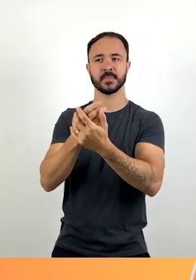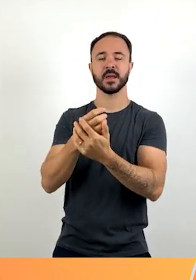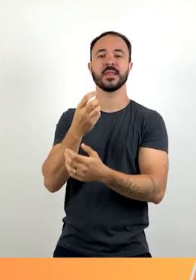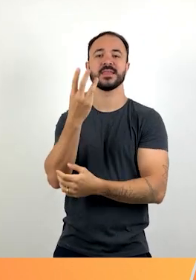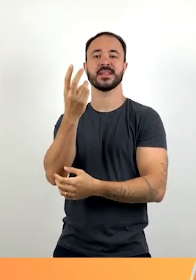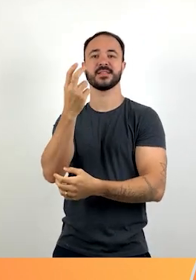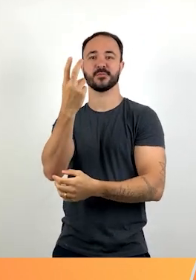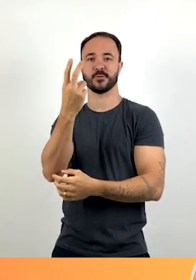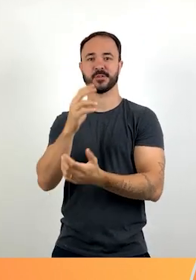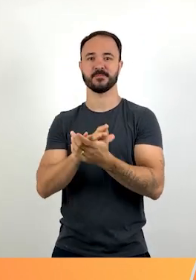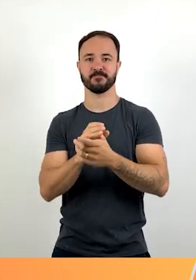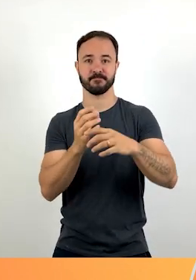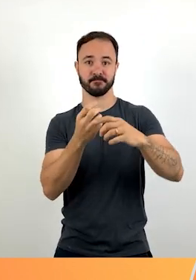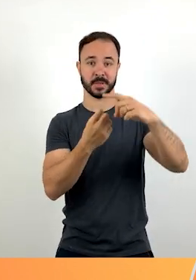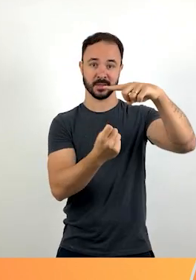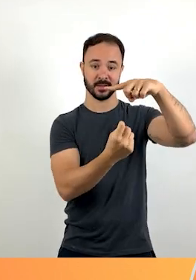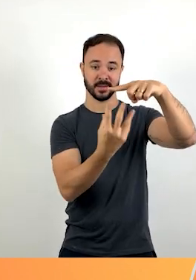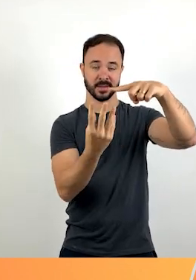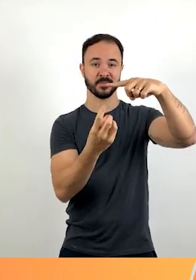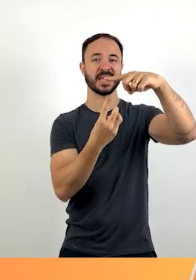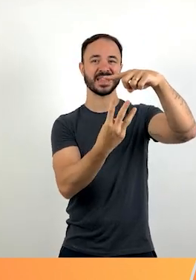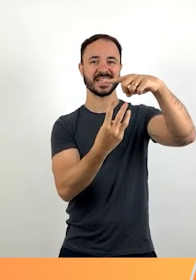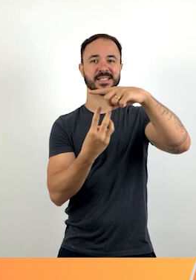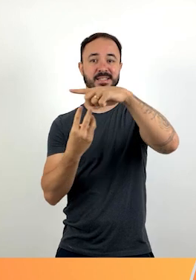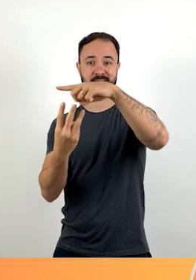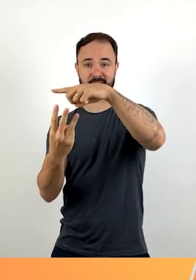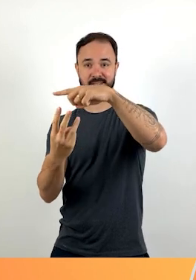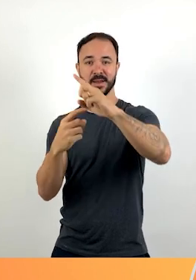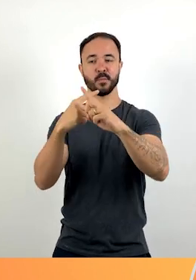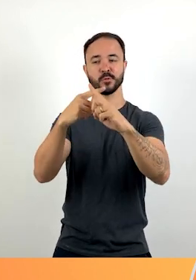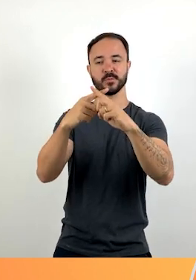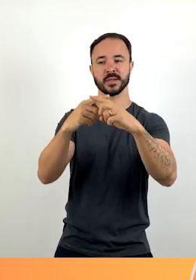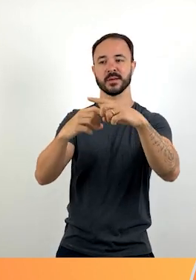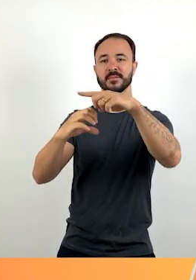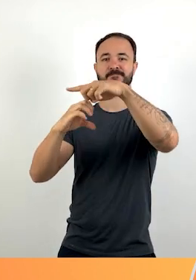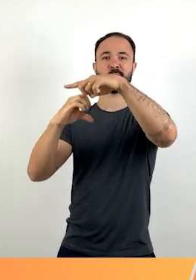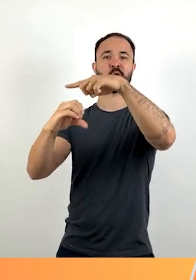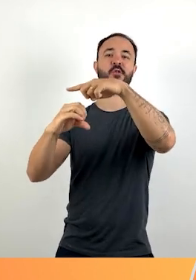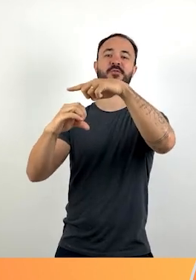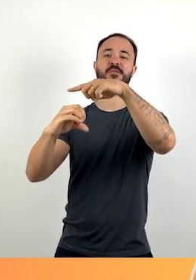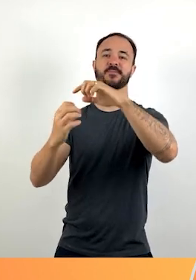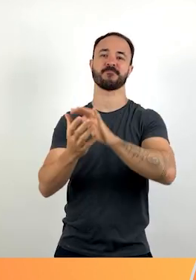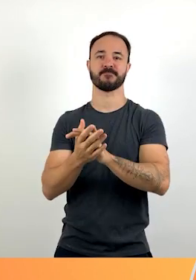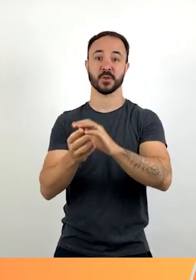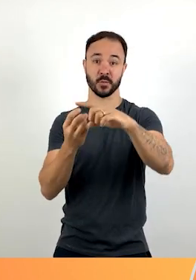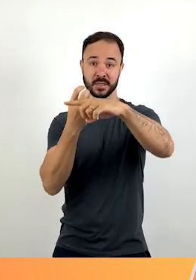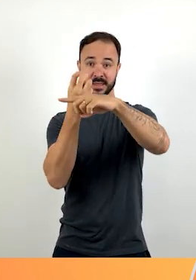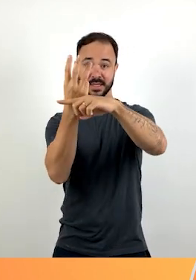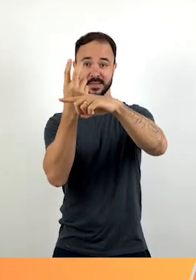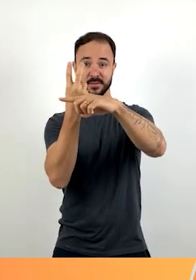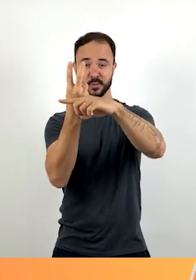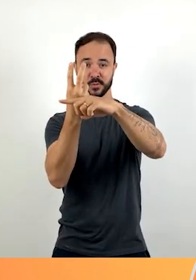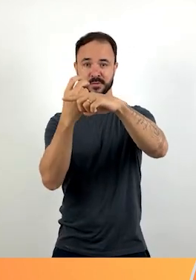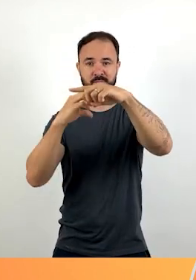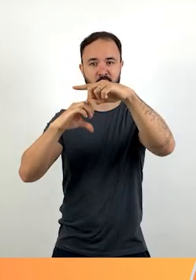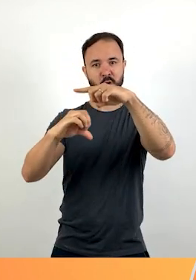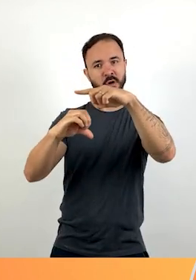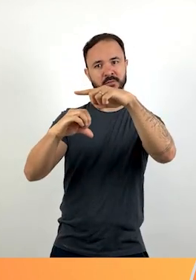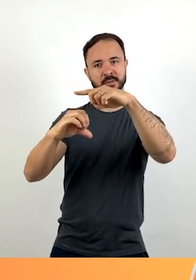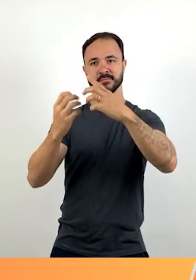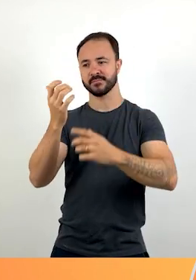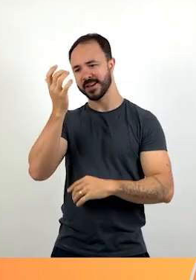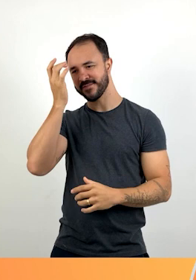32 e 3 vezes 3 é 9. Nós temos aí 32 sobre 9. Verifique